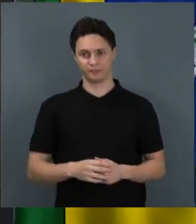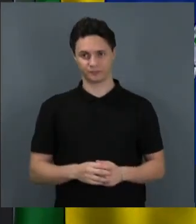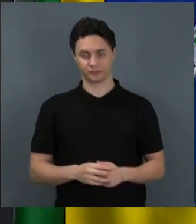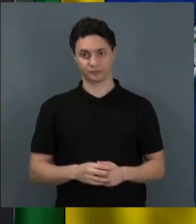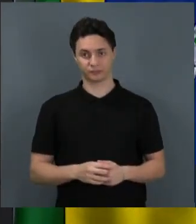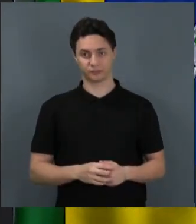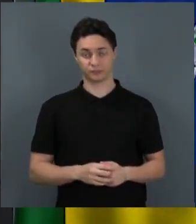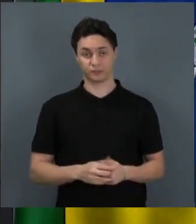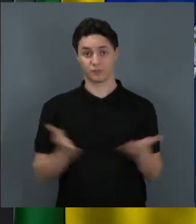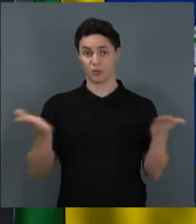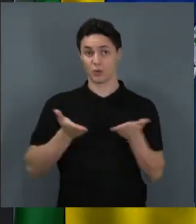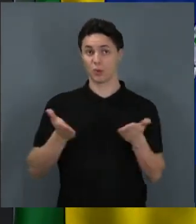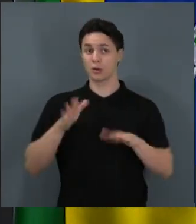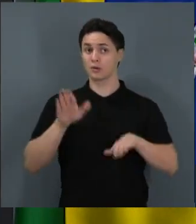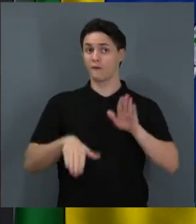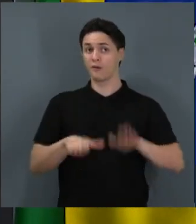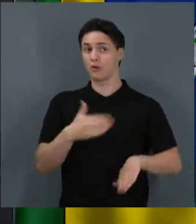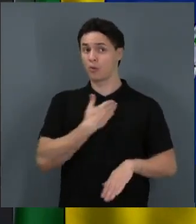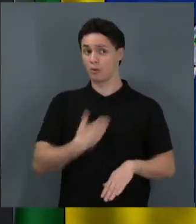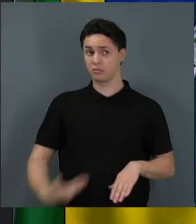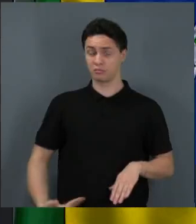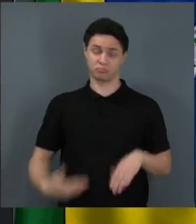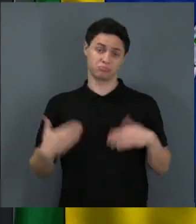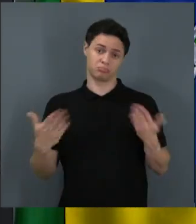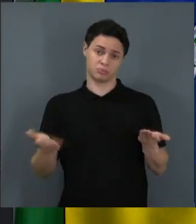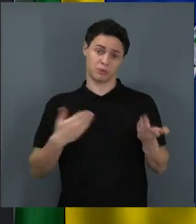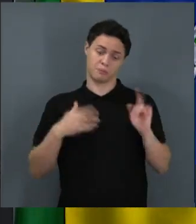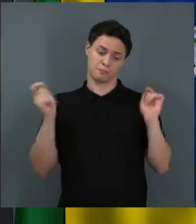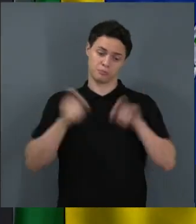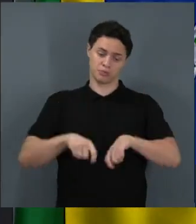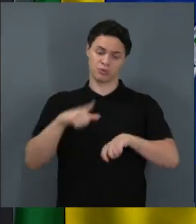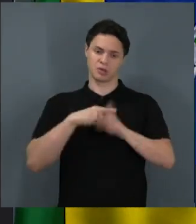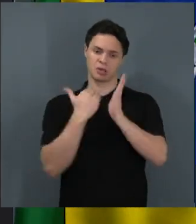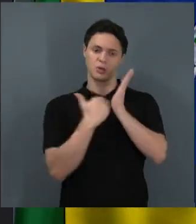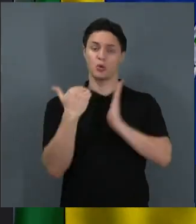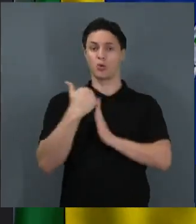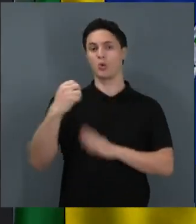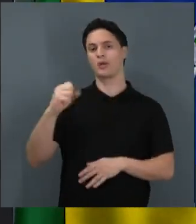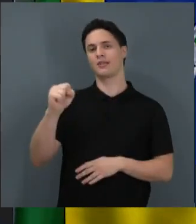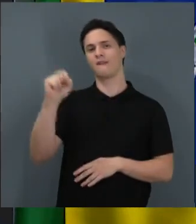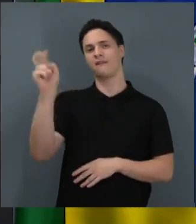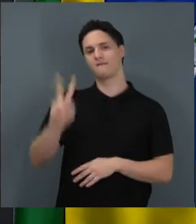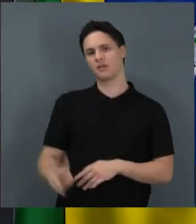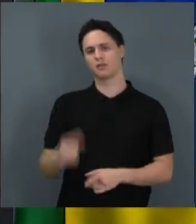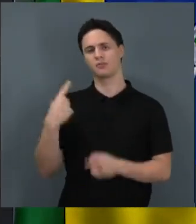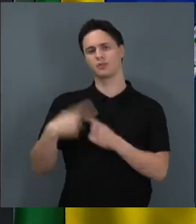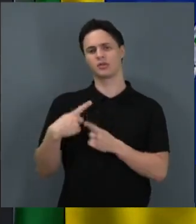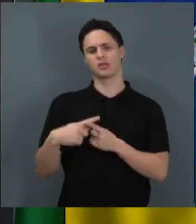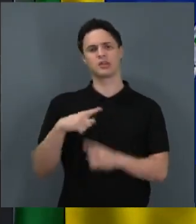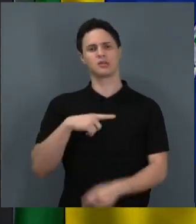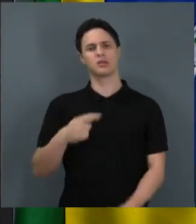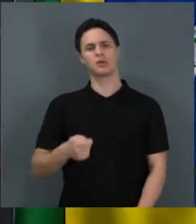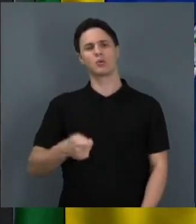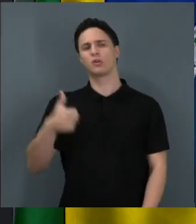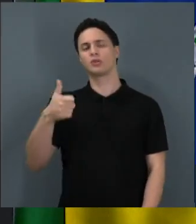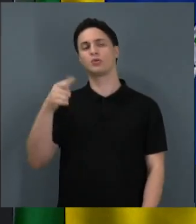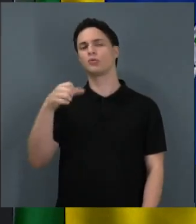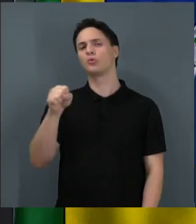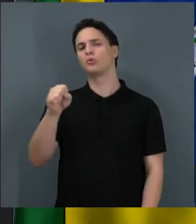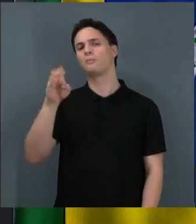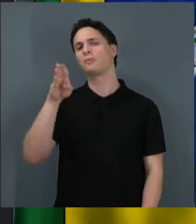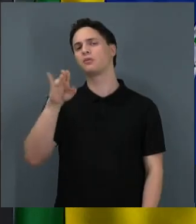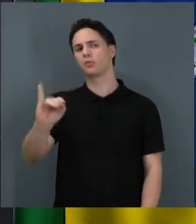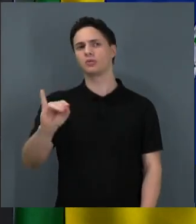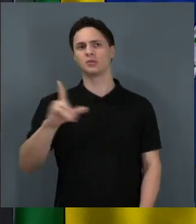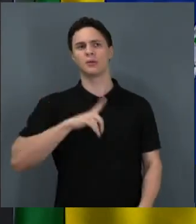Agora, o governo talvez, só pode ser isso, pretende ultrapassá-lo pela 8ª vez, porque tem quase 8 bilhões, senador Girão,